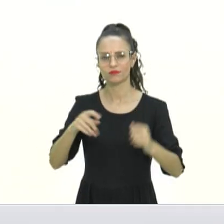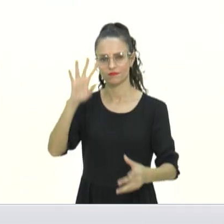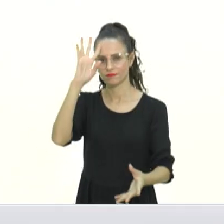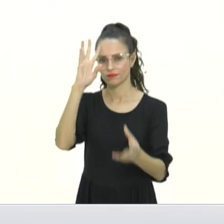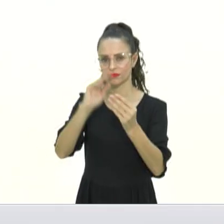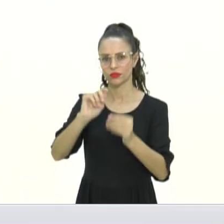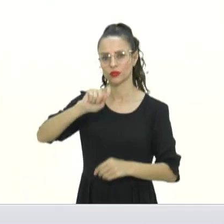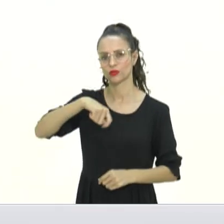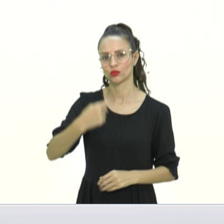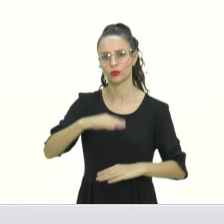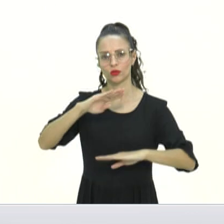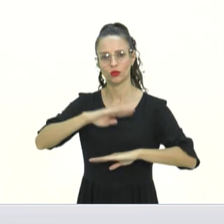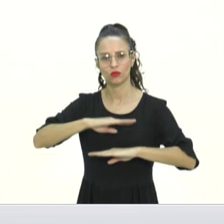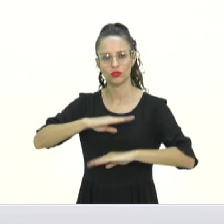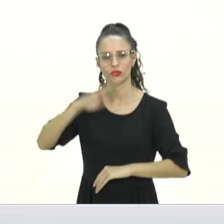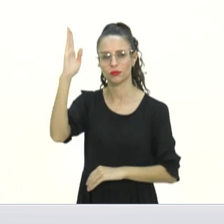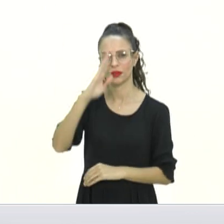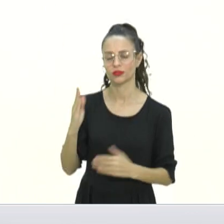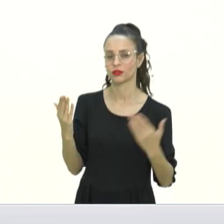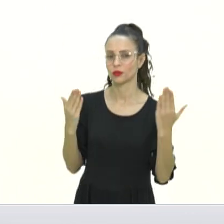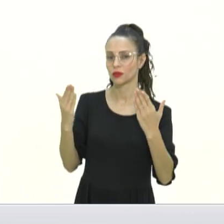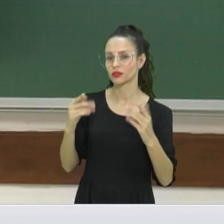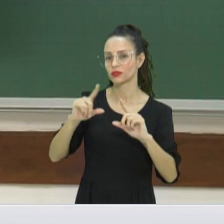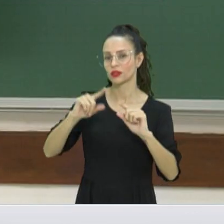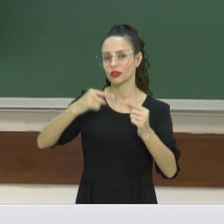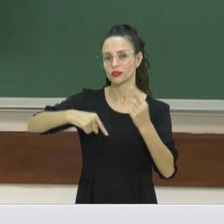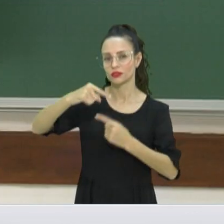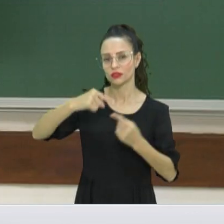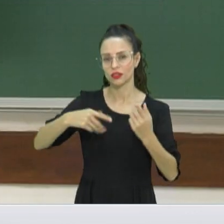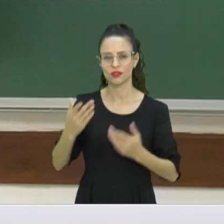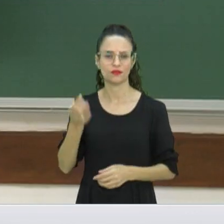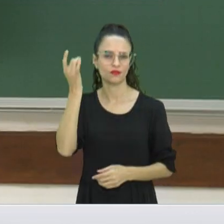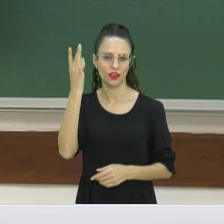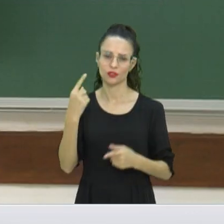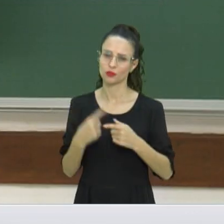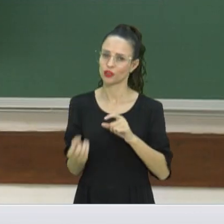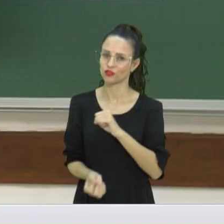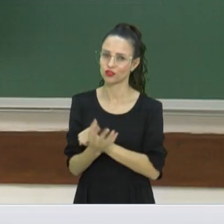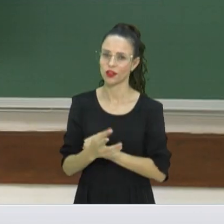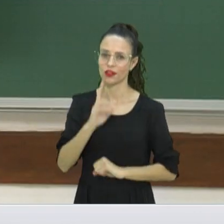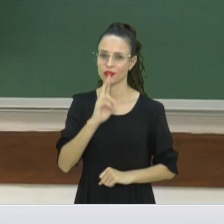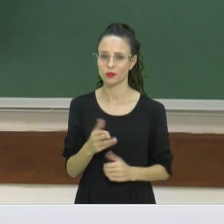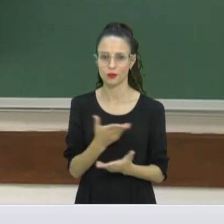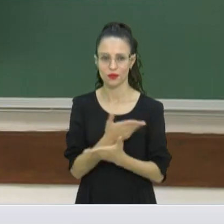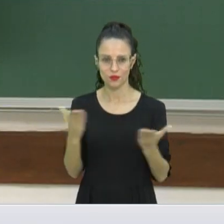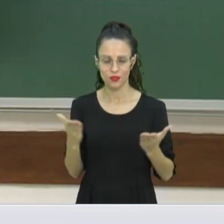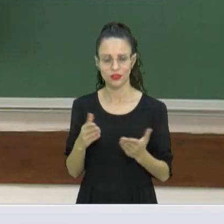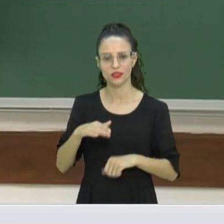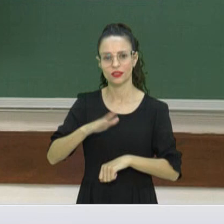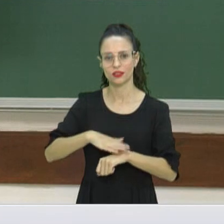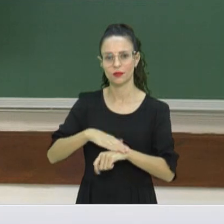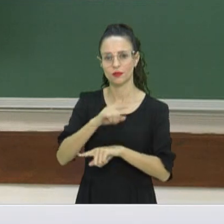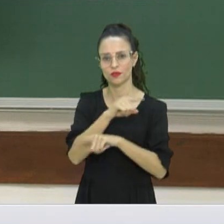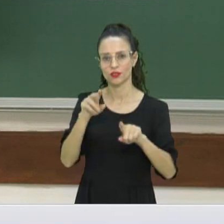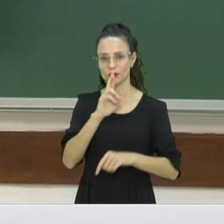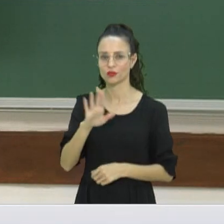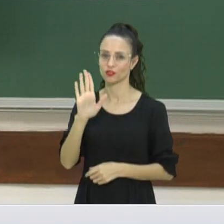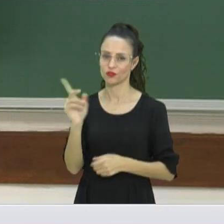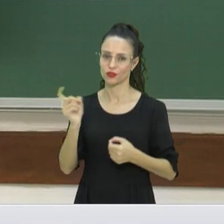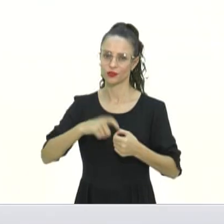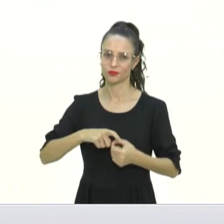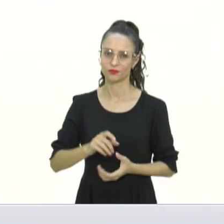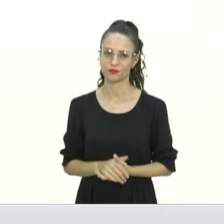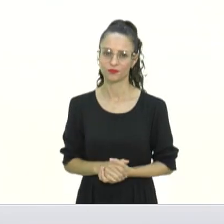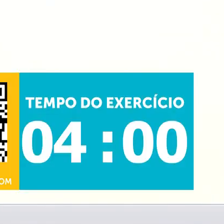concluir sobre a condição do Brasil em relação à reciclagem? Essa tá fácil porque eu já dei a resposta para você. Um tempinho e já